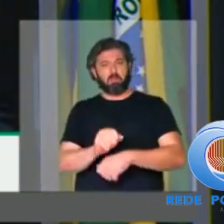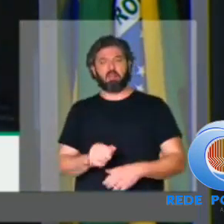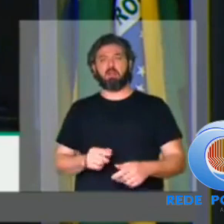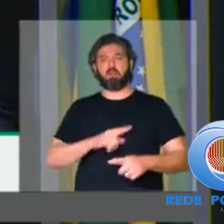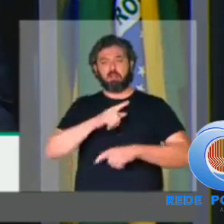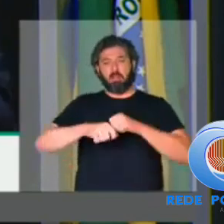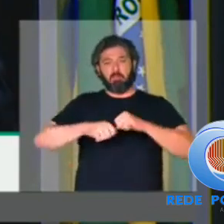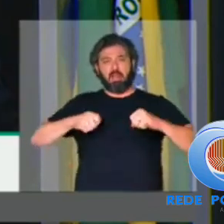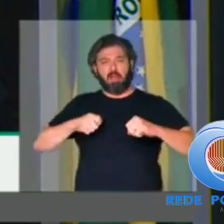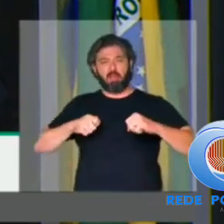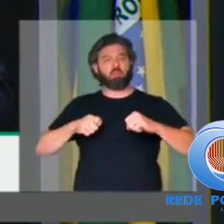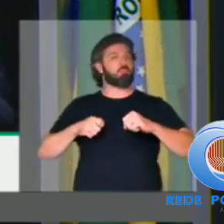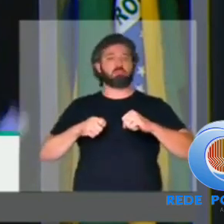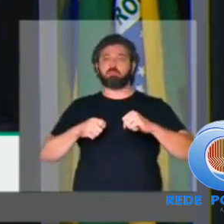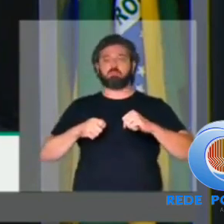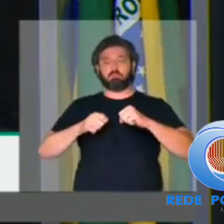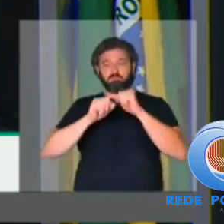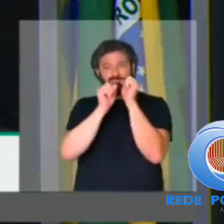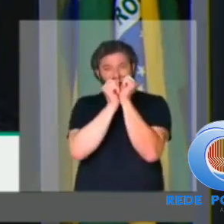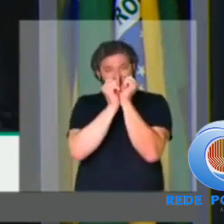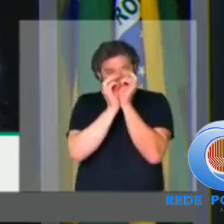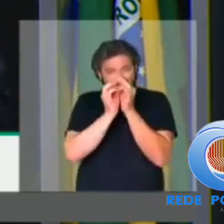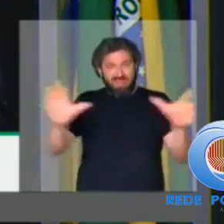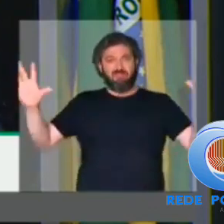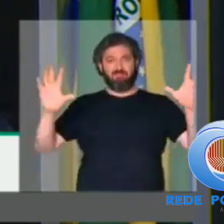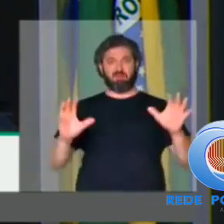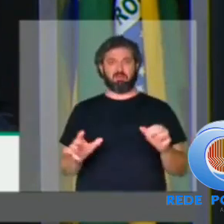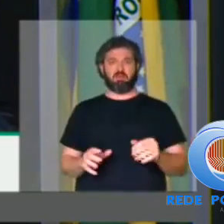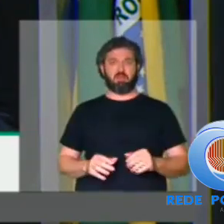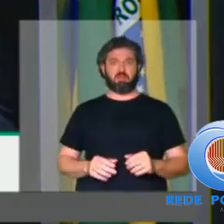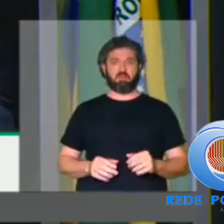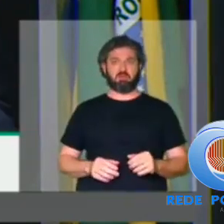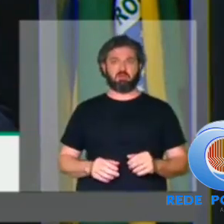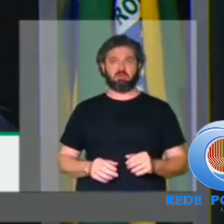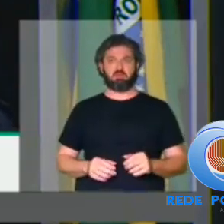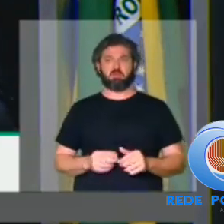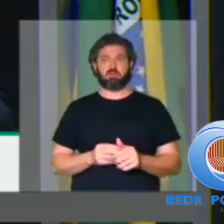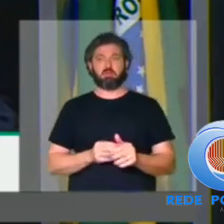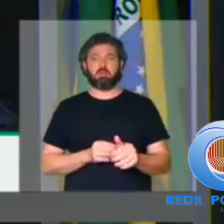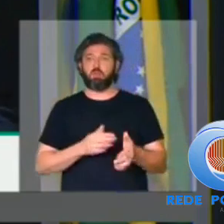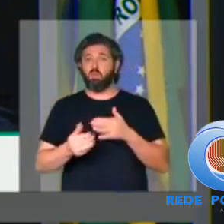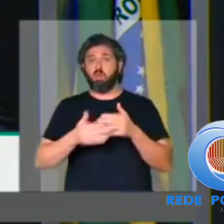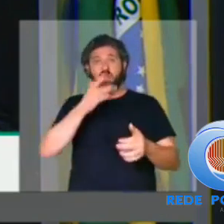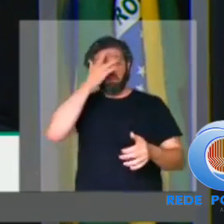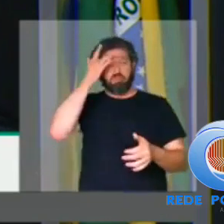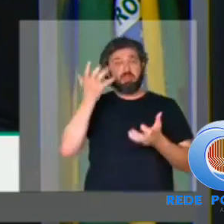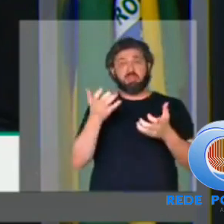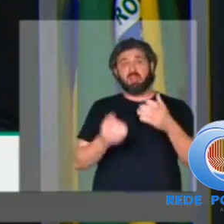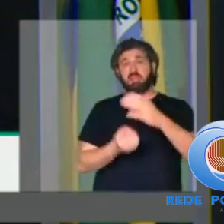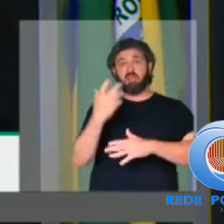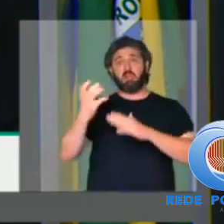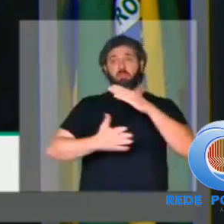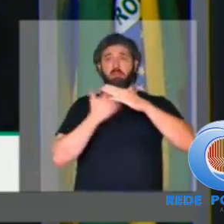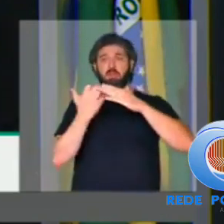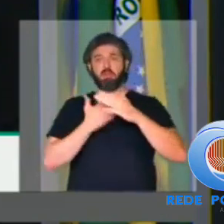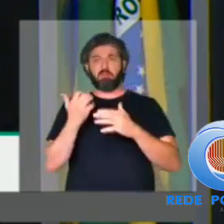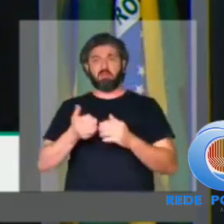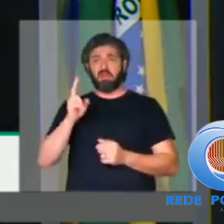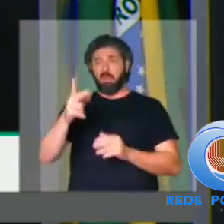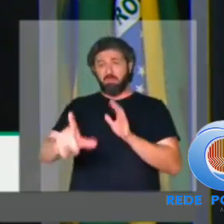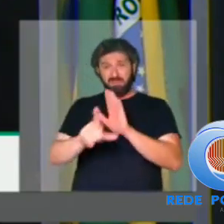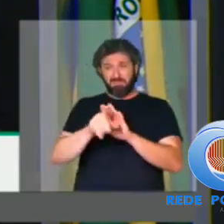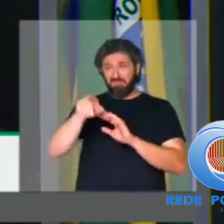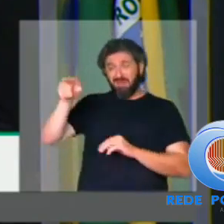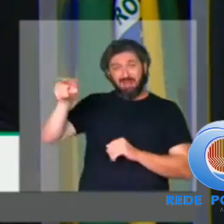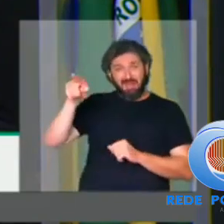as amarras, tirar os grilhões que estão presos no pé de qualquer um que quer empreender. Essa mesma